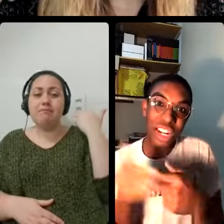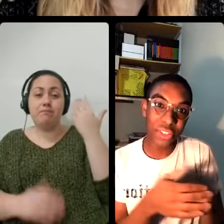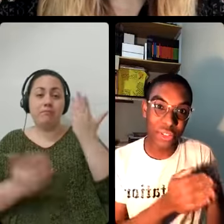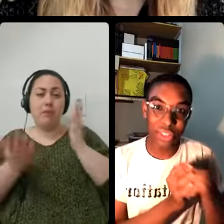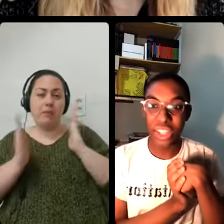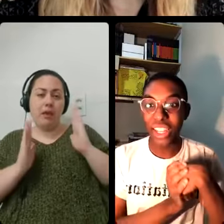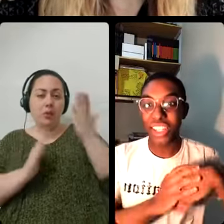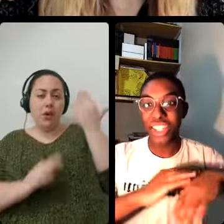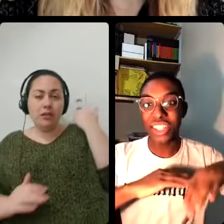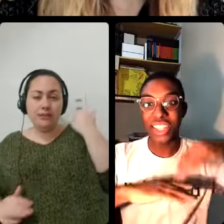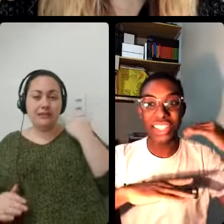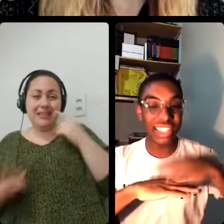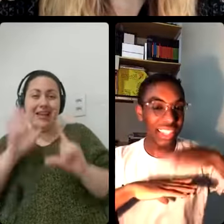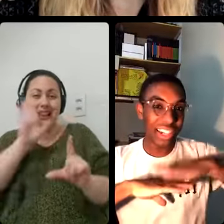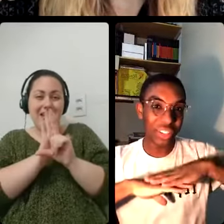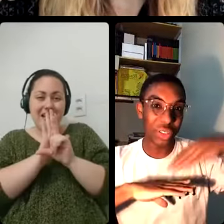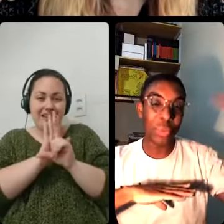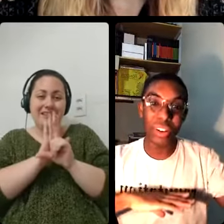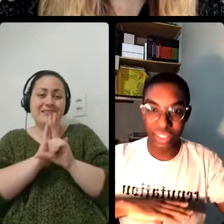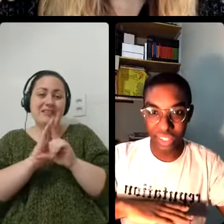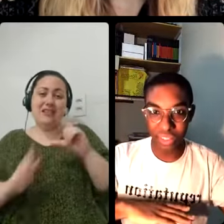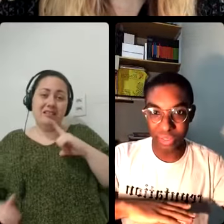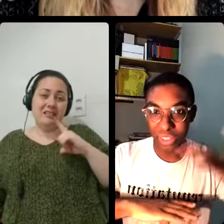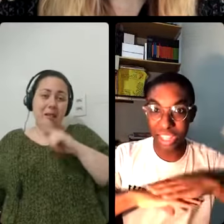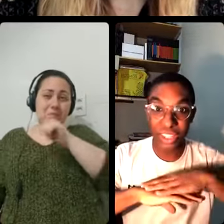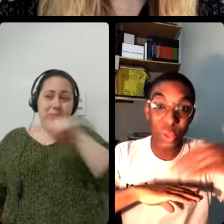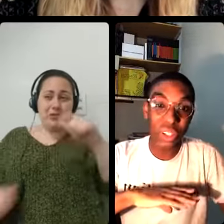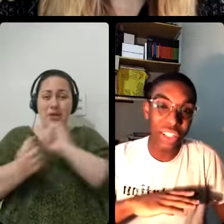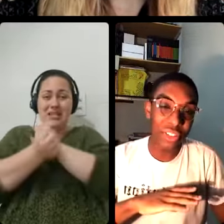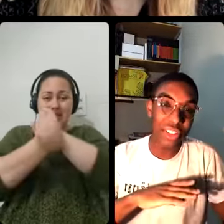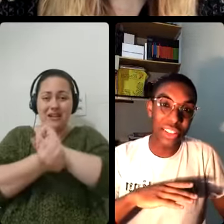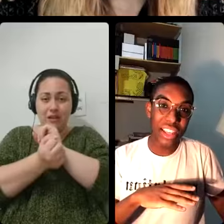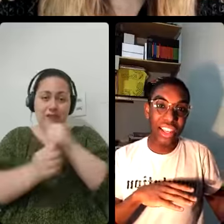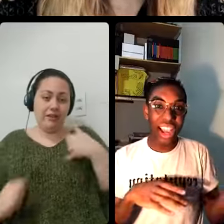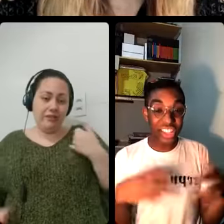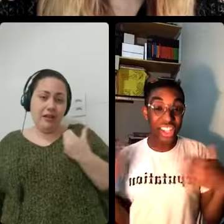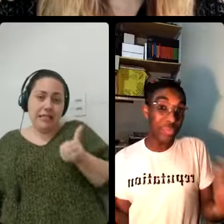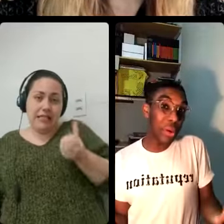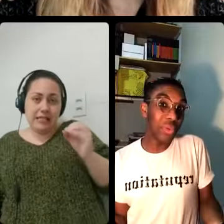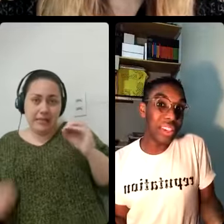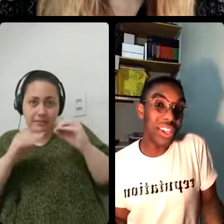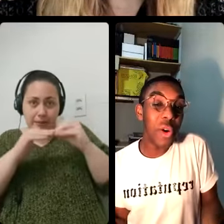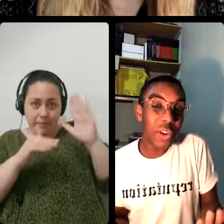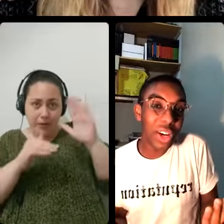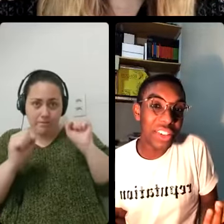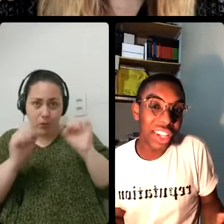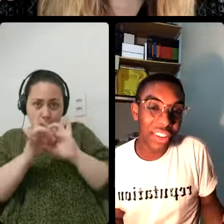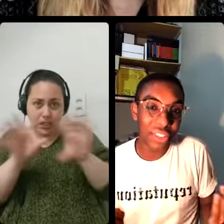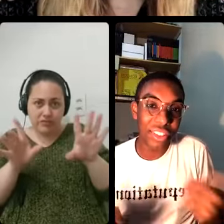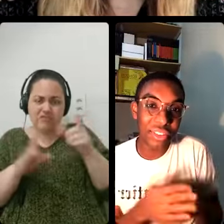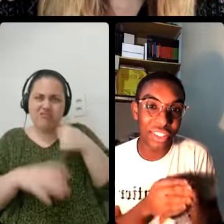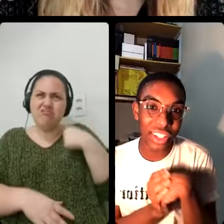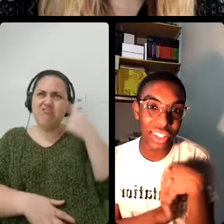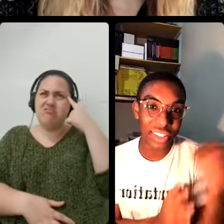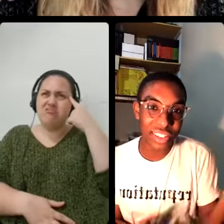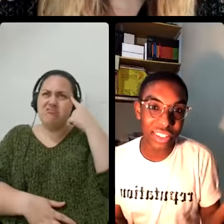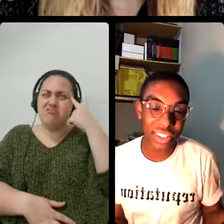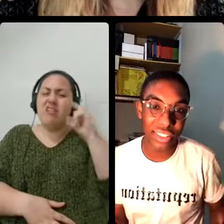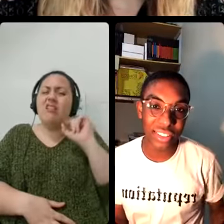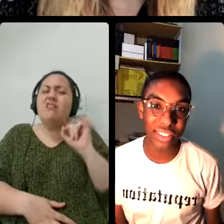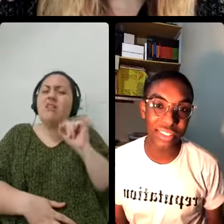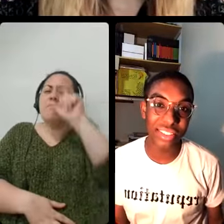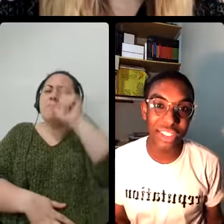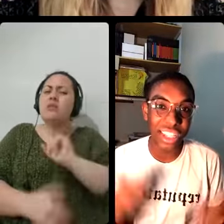os escravos de 60 anos podem, né, estão livres, a gente se pergunta assim, qual que é o escravo que vive até os